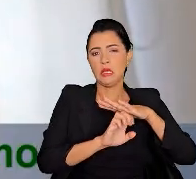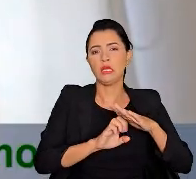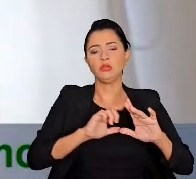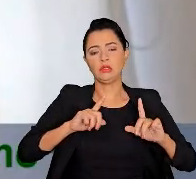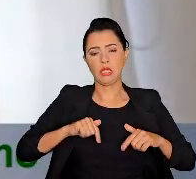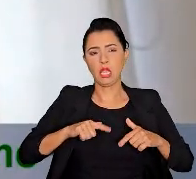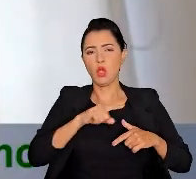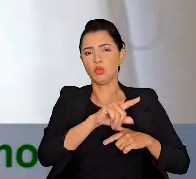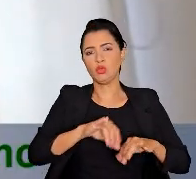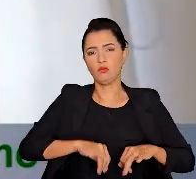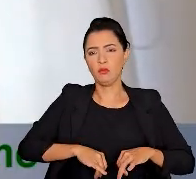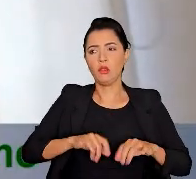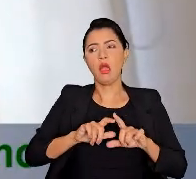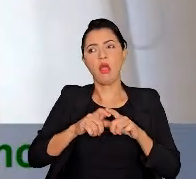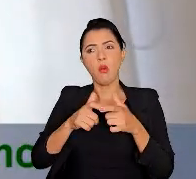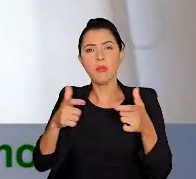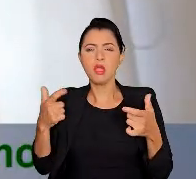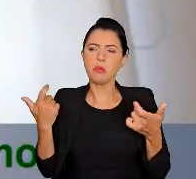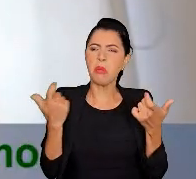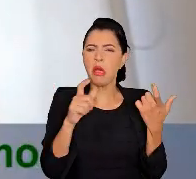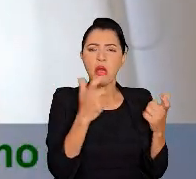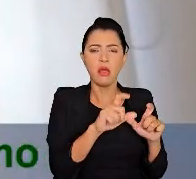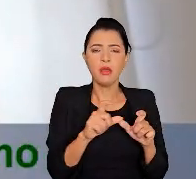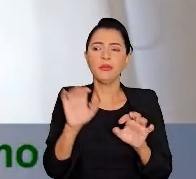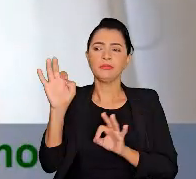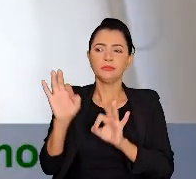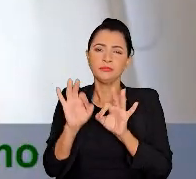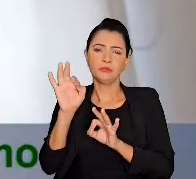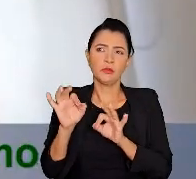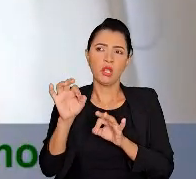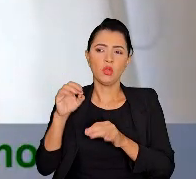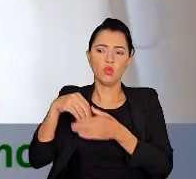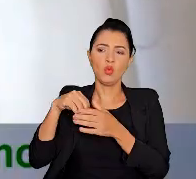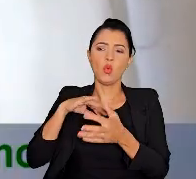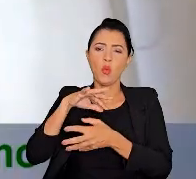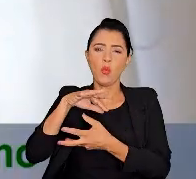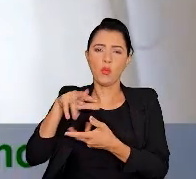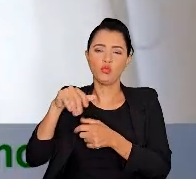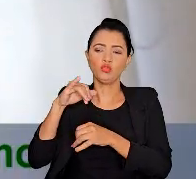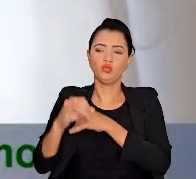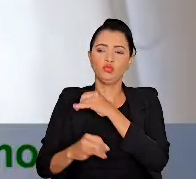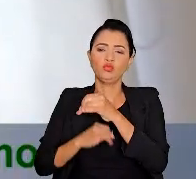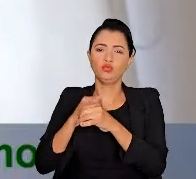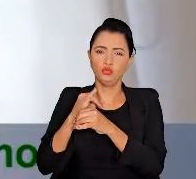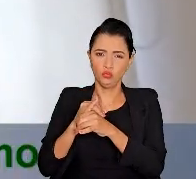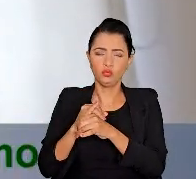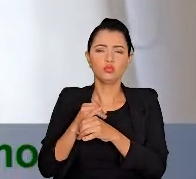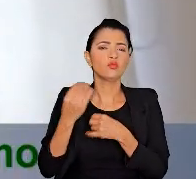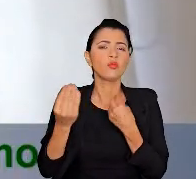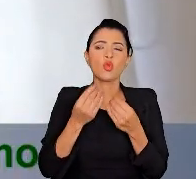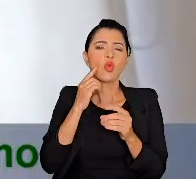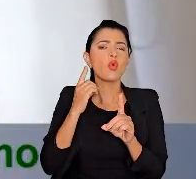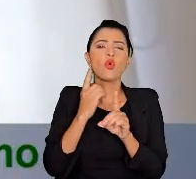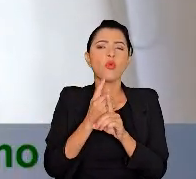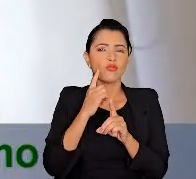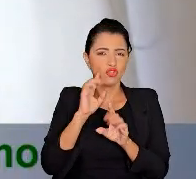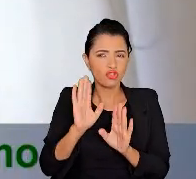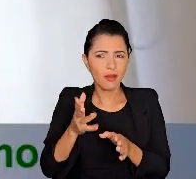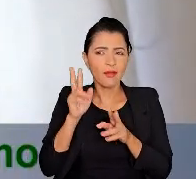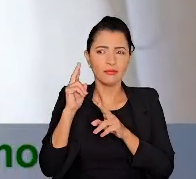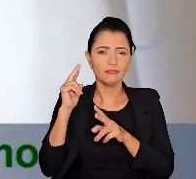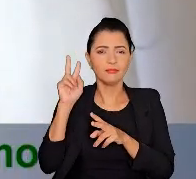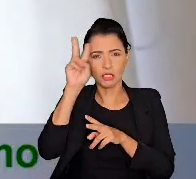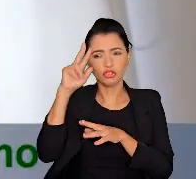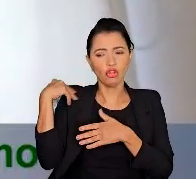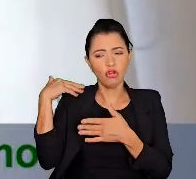multiplicam, embaladas por organizações do mundo digital. E como se constata ao longo da história, os